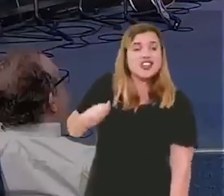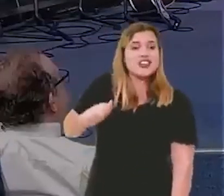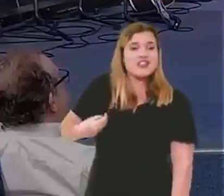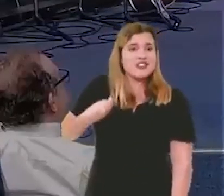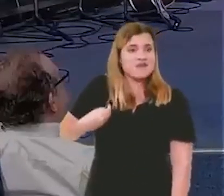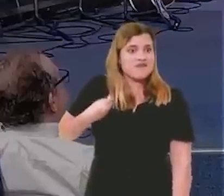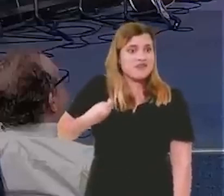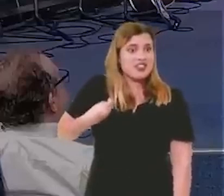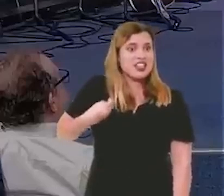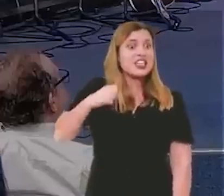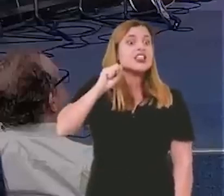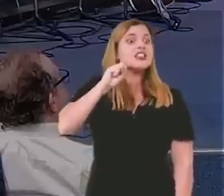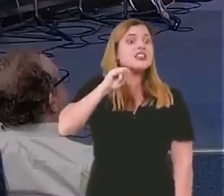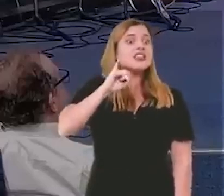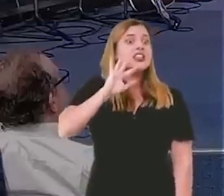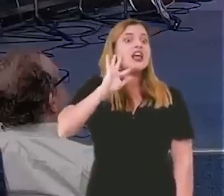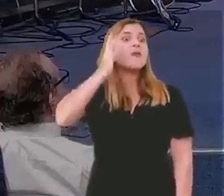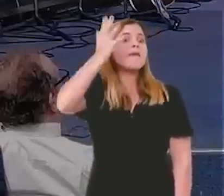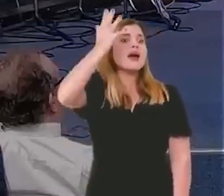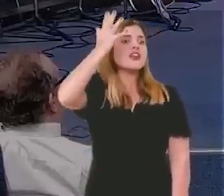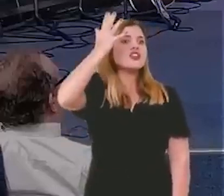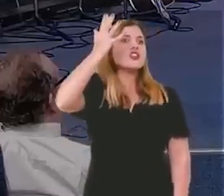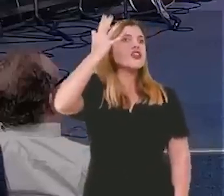você e eu caímos e viramos pó.